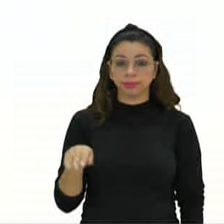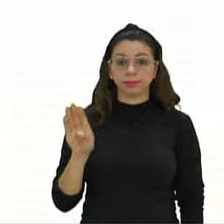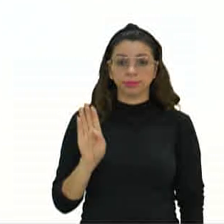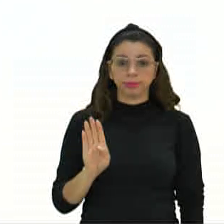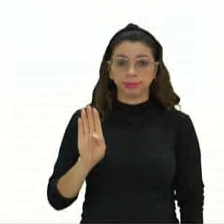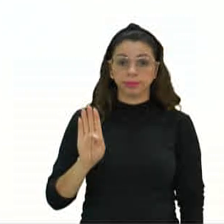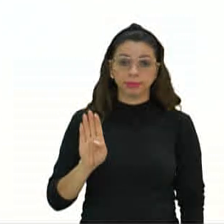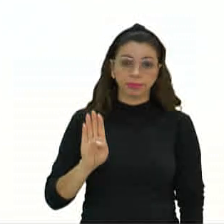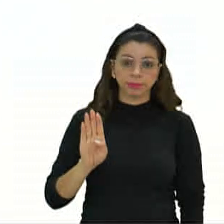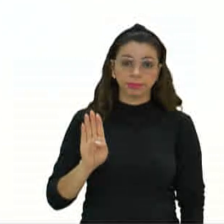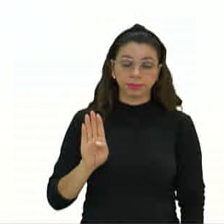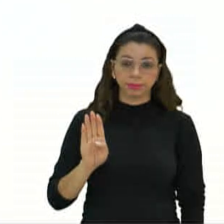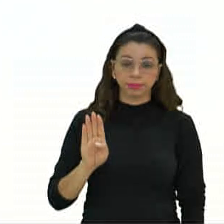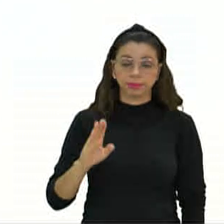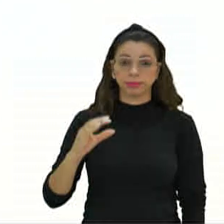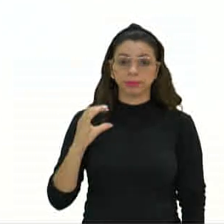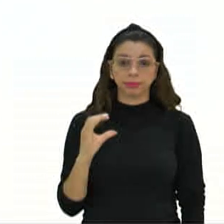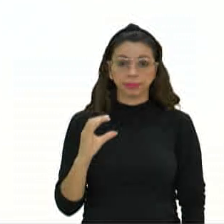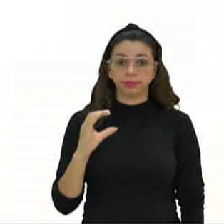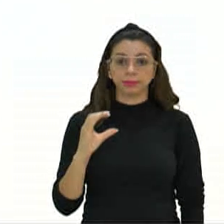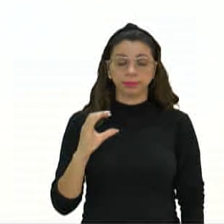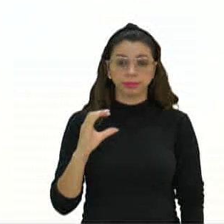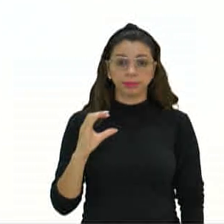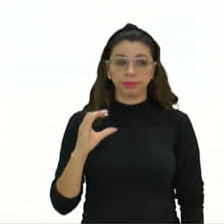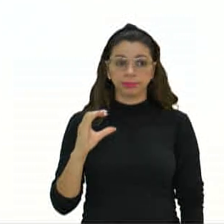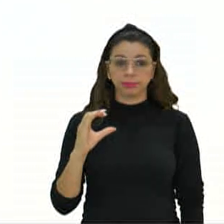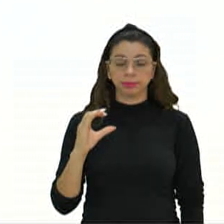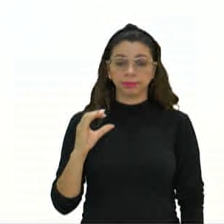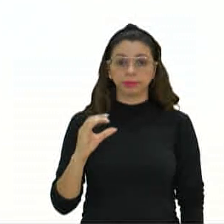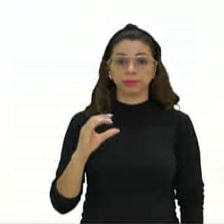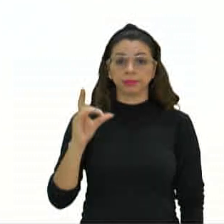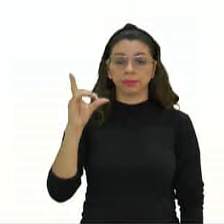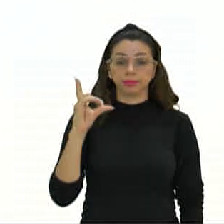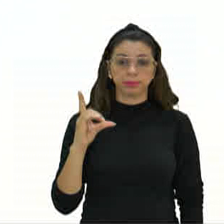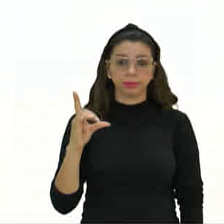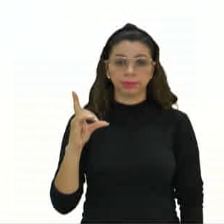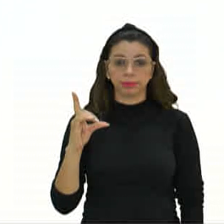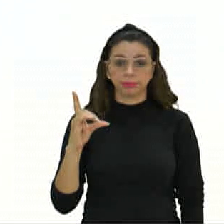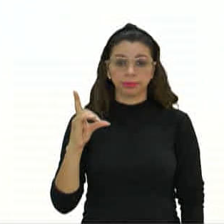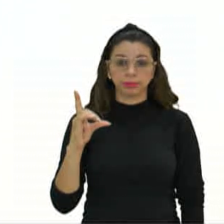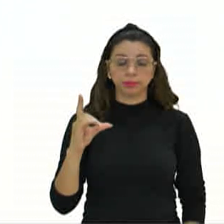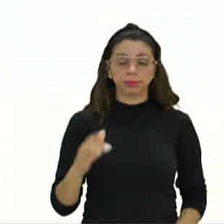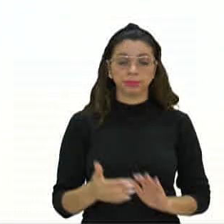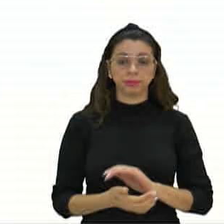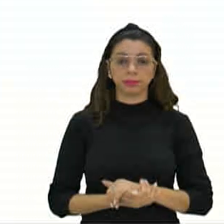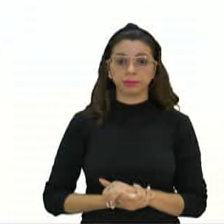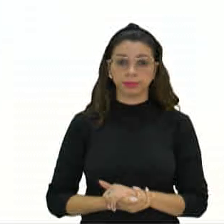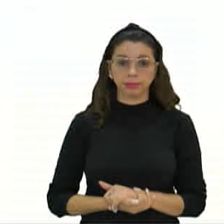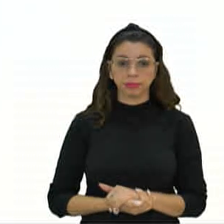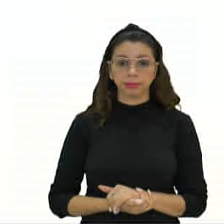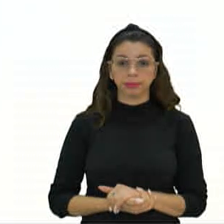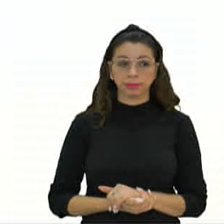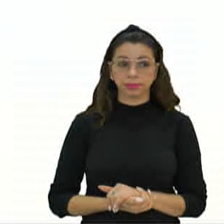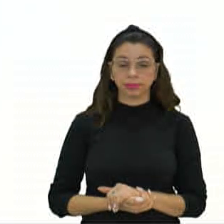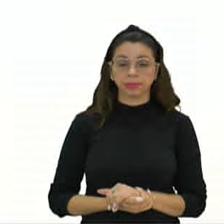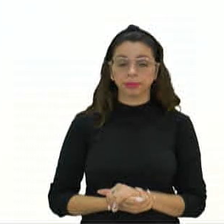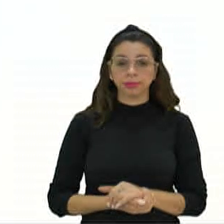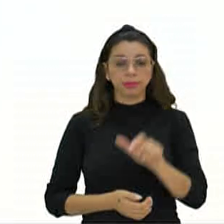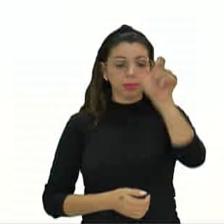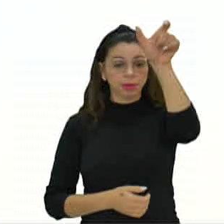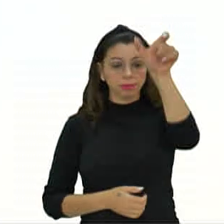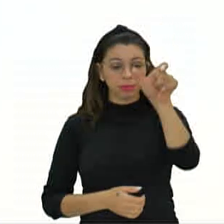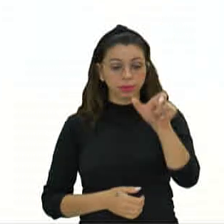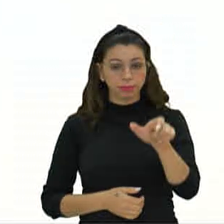Imperial Museum, letra C, São Pedro de Alcântara Cathedral e letra D, Quitandinha Palace. As alternativas